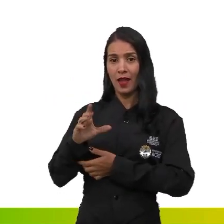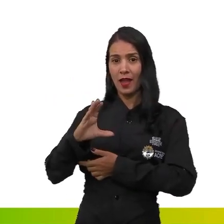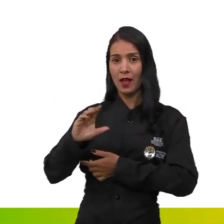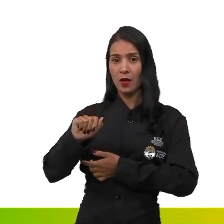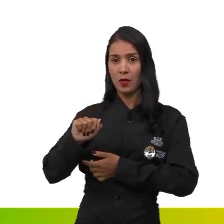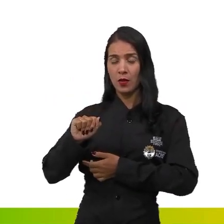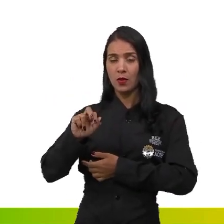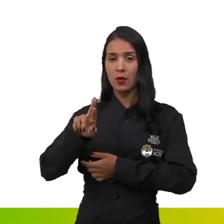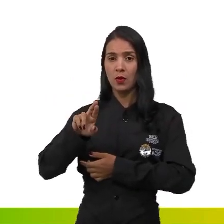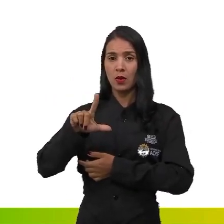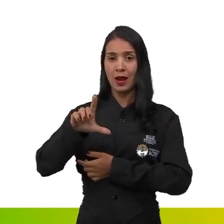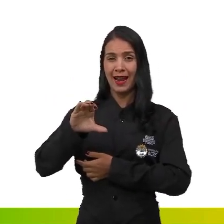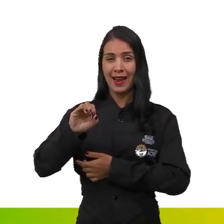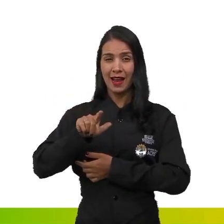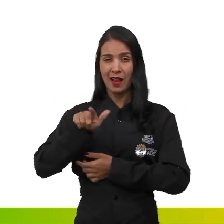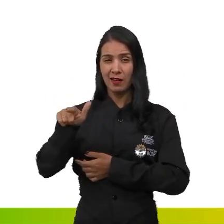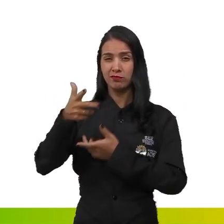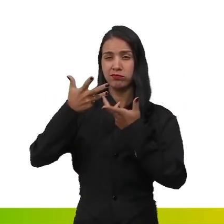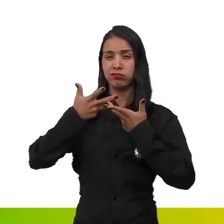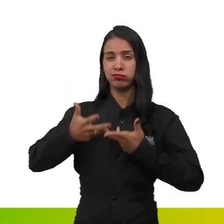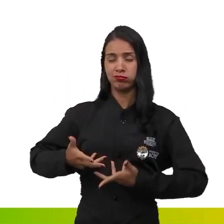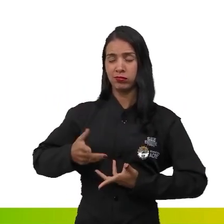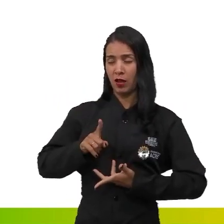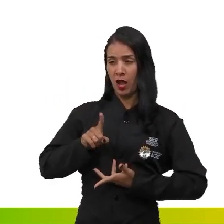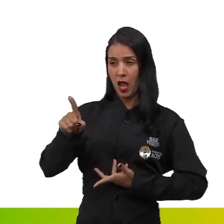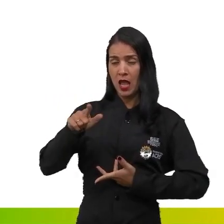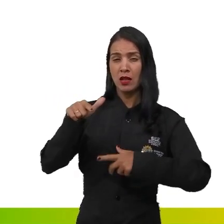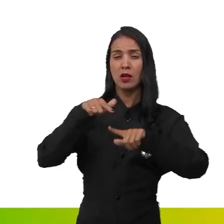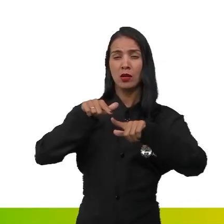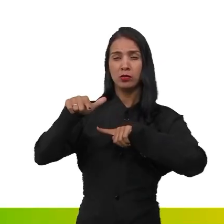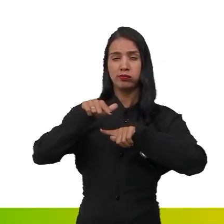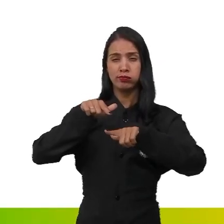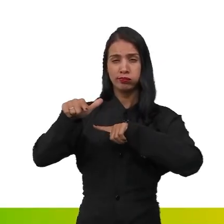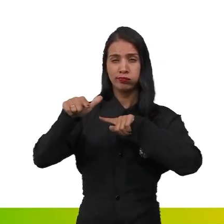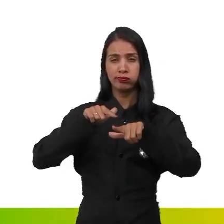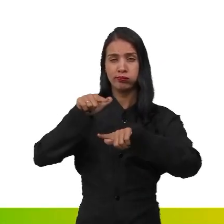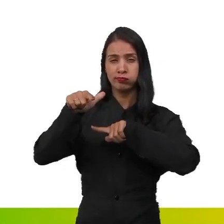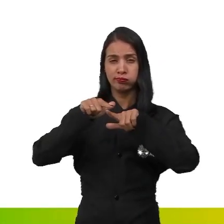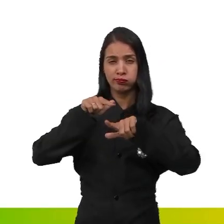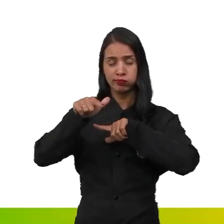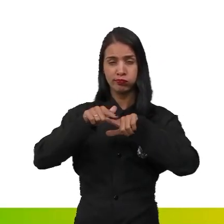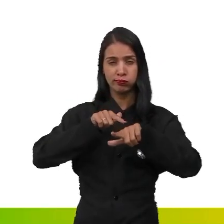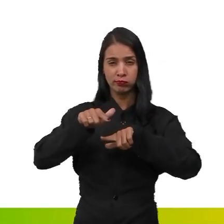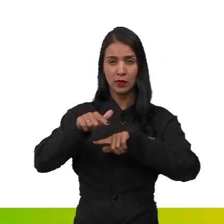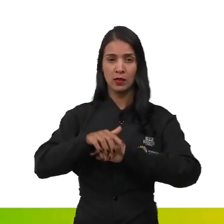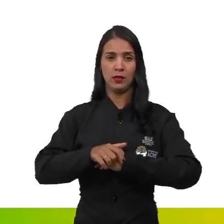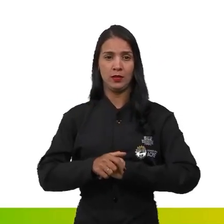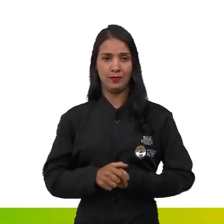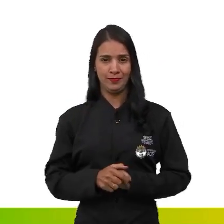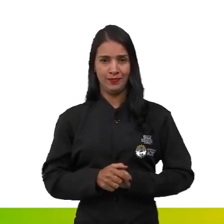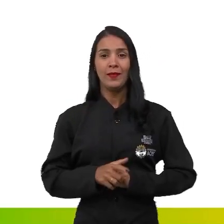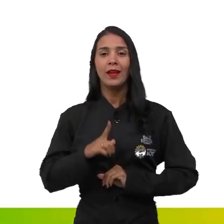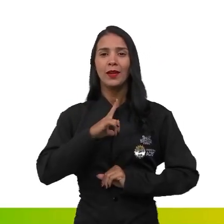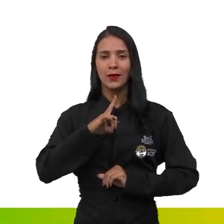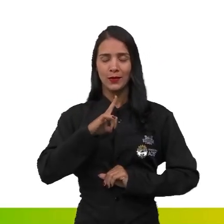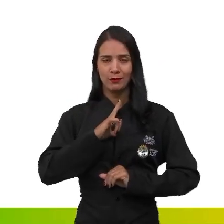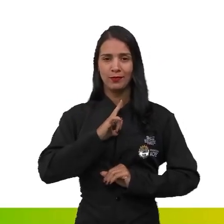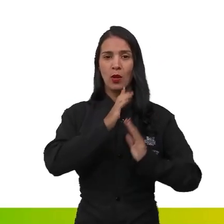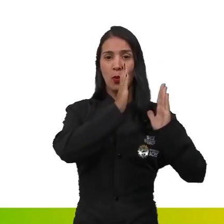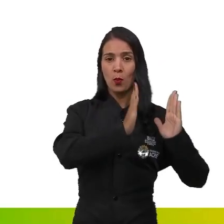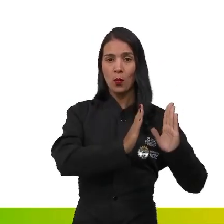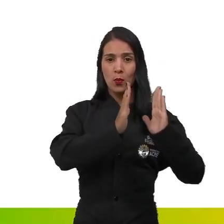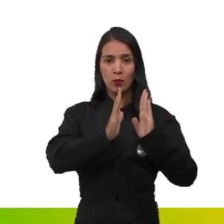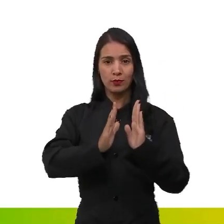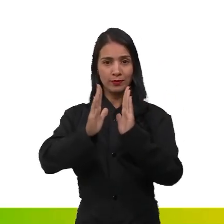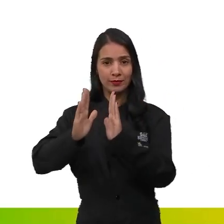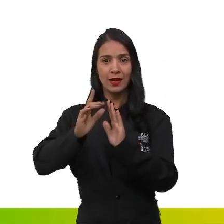cansado. Ele trabalhou muitas horas hoje. Observa que aqui eu já tenho uma construção linguística diferente,